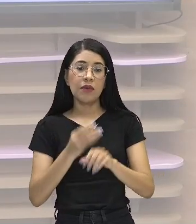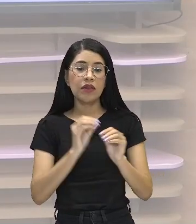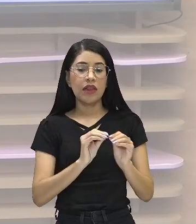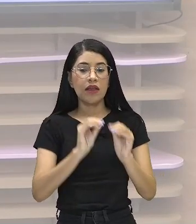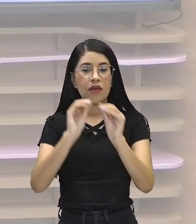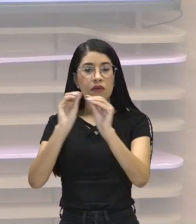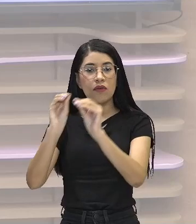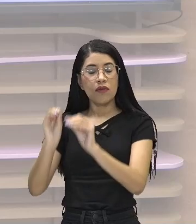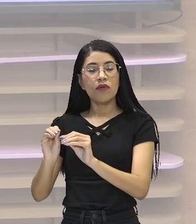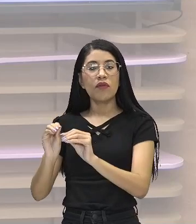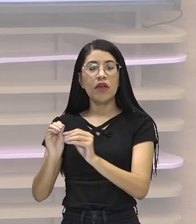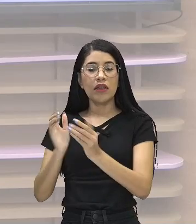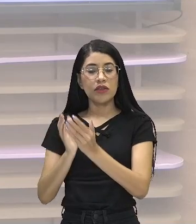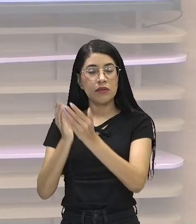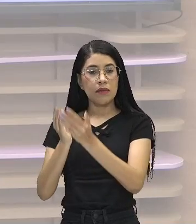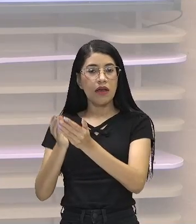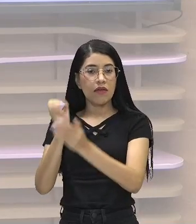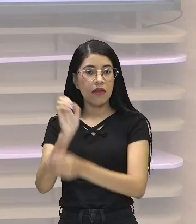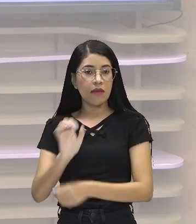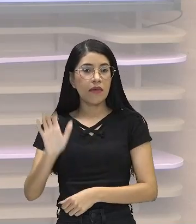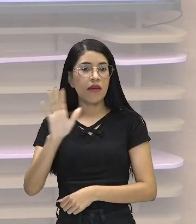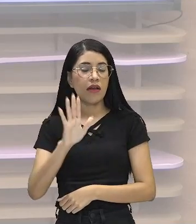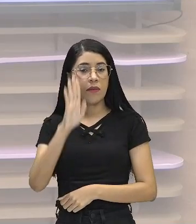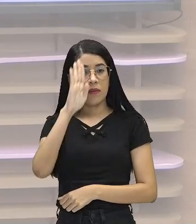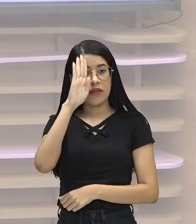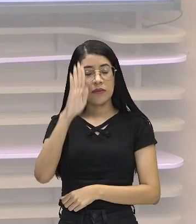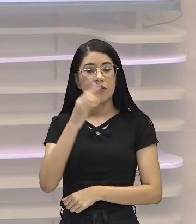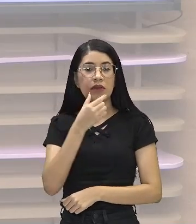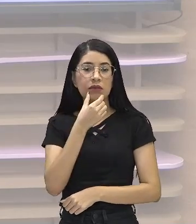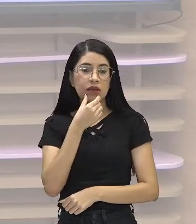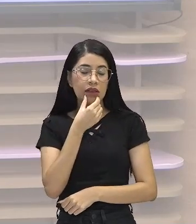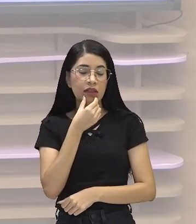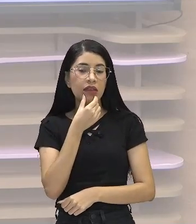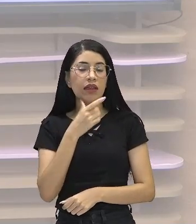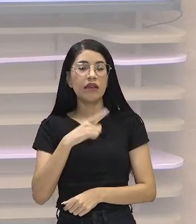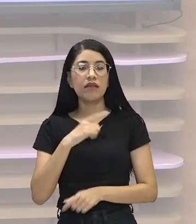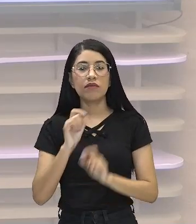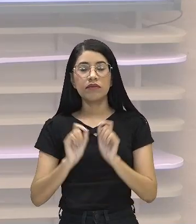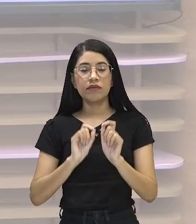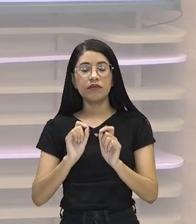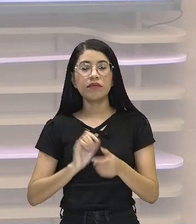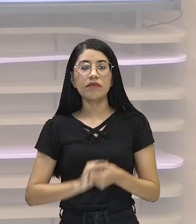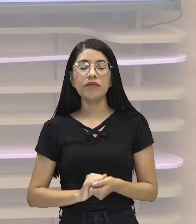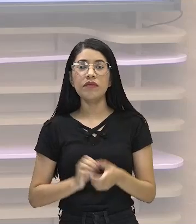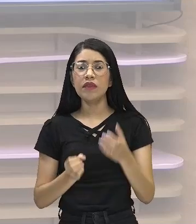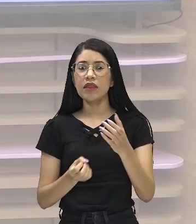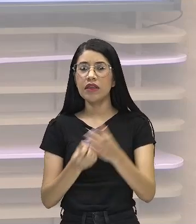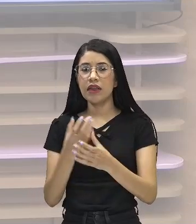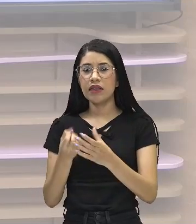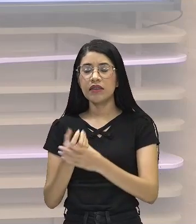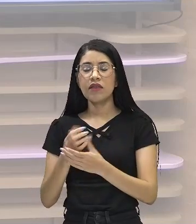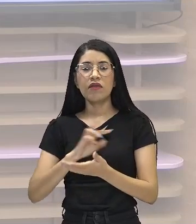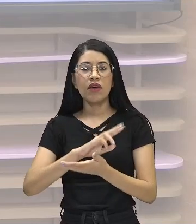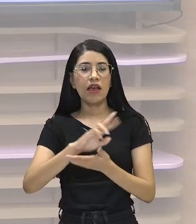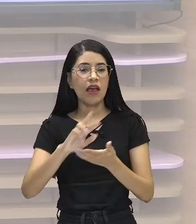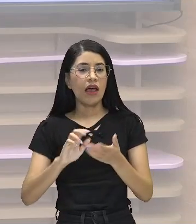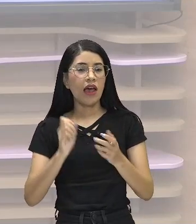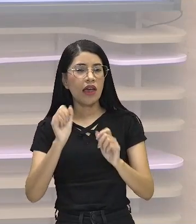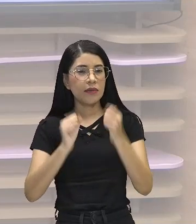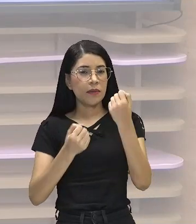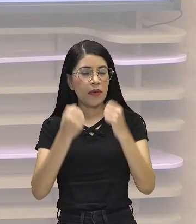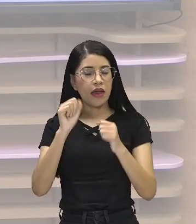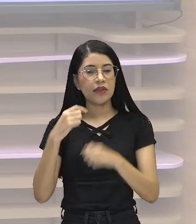mandada para a Europa, especificamente para a Inglaterra, onde a gente tem ali o surgimento da indústria têxtil, o